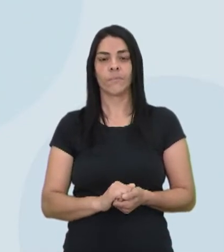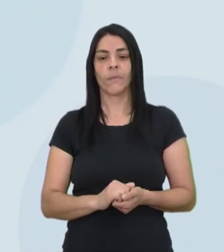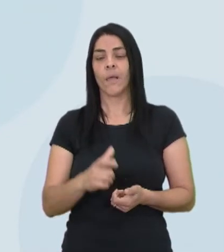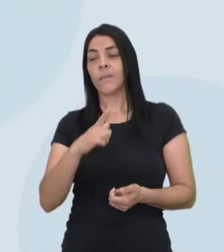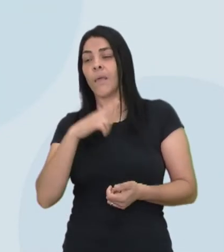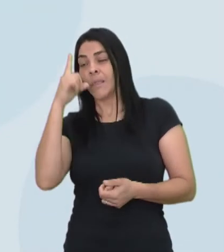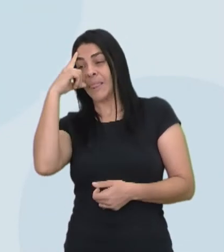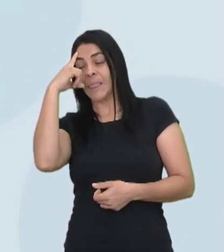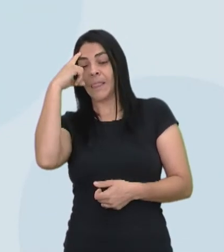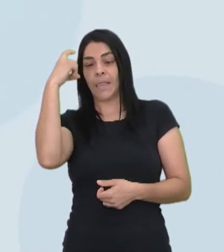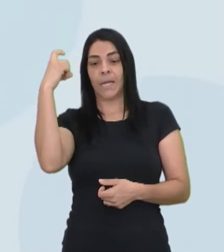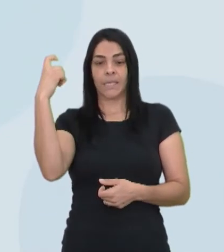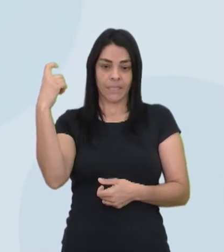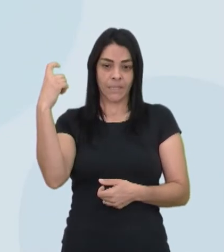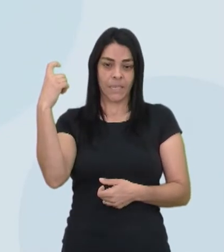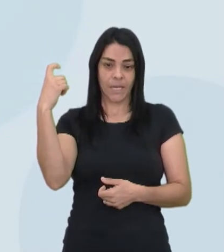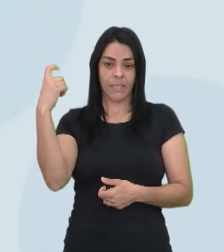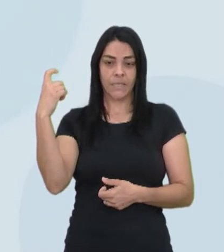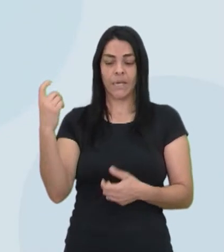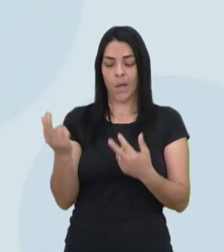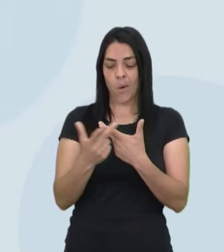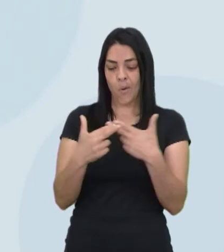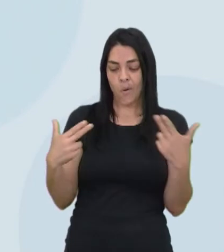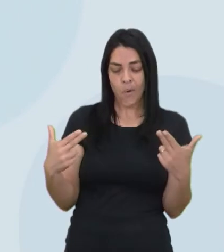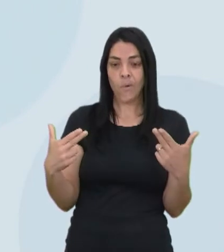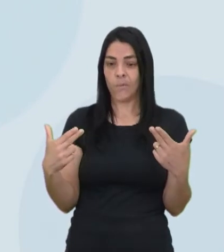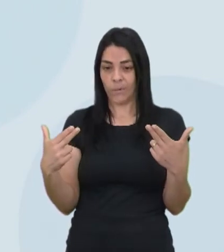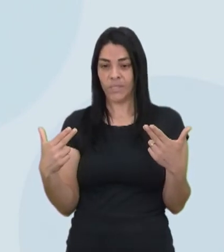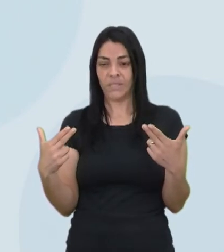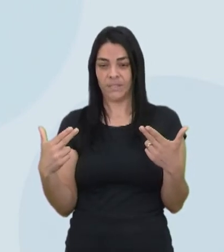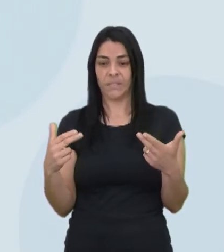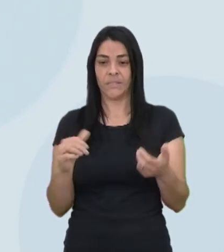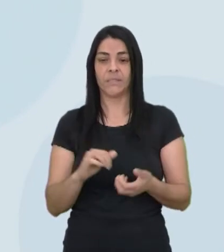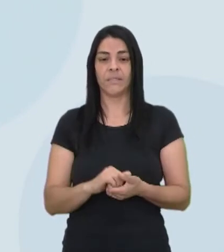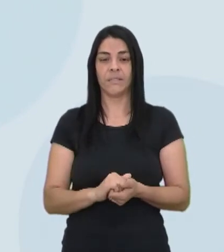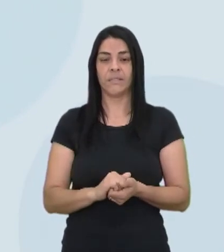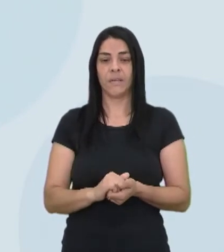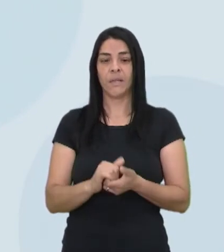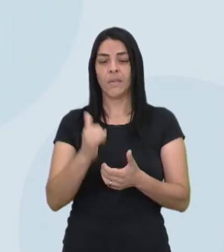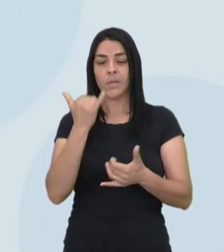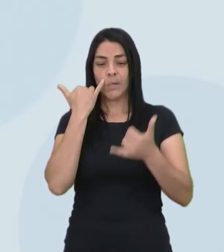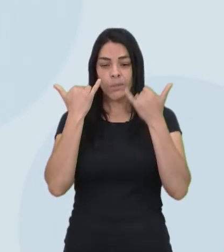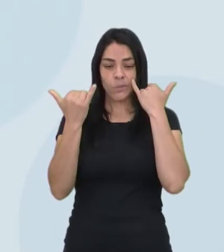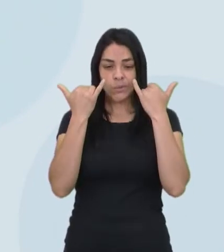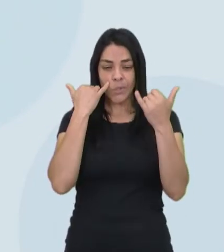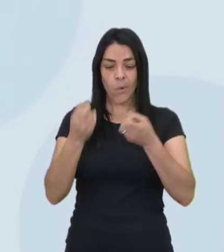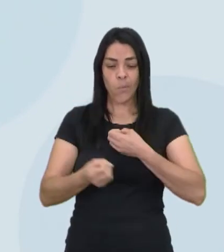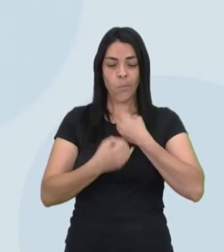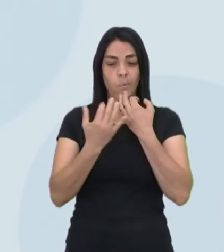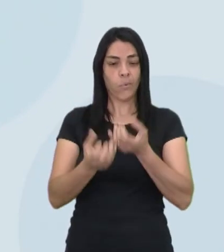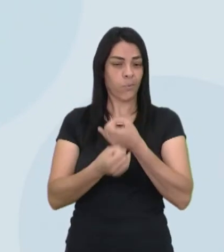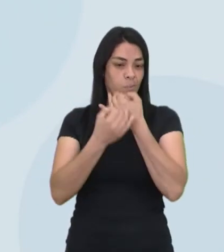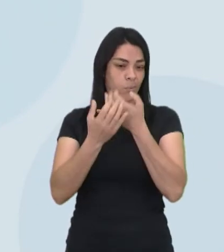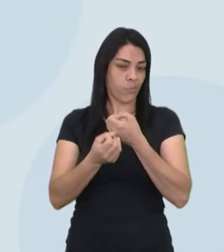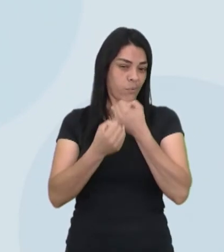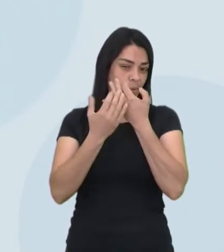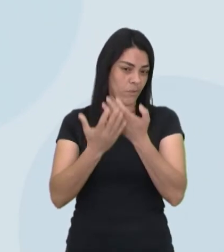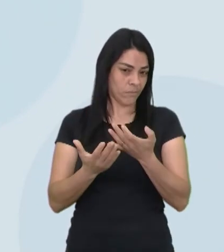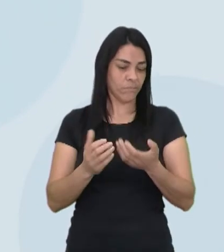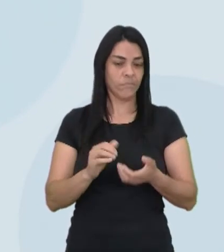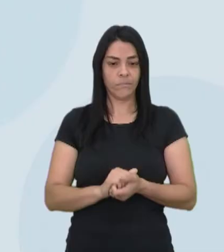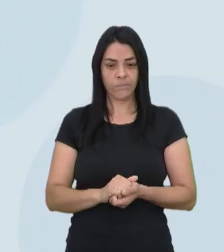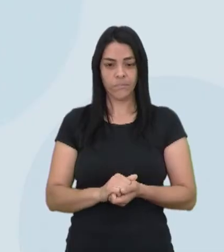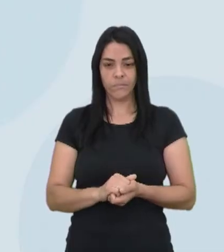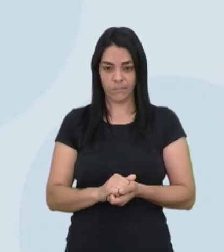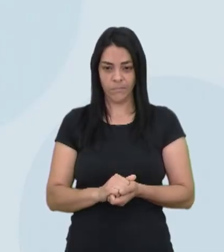ideias, né, a gente tem coisas ligadas a esse tipo de informação, né. Os relógios, né, que a gente tem aqui em